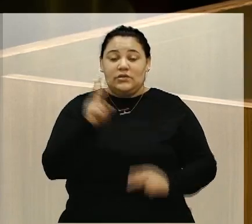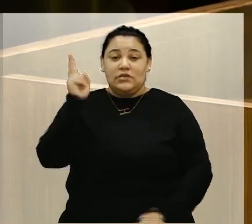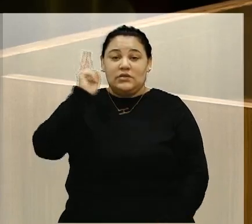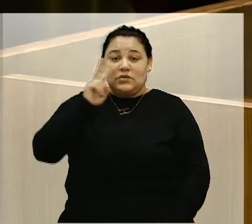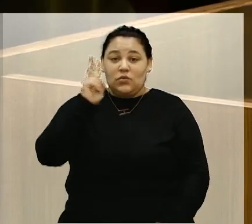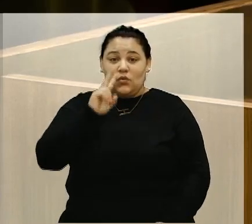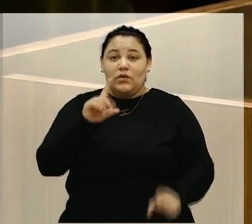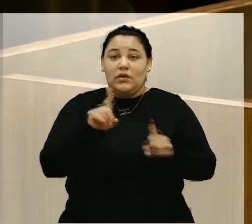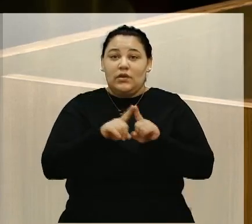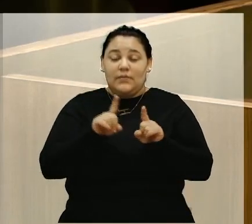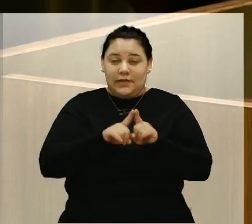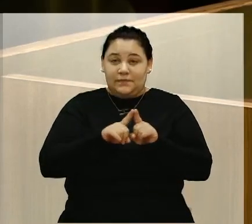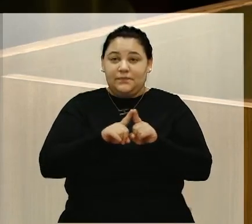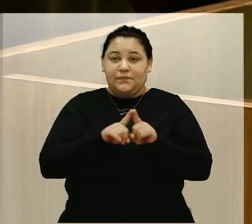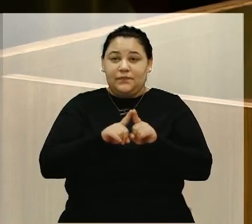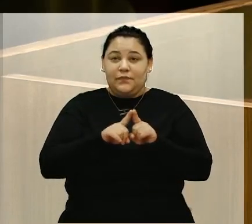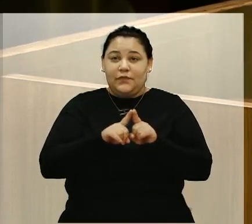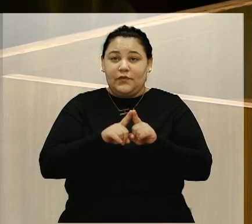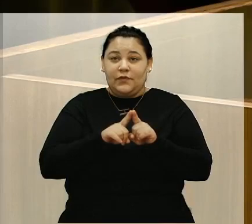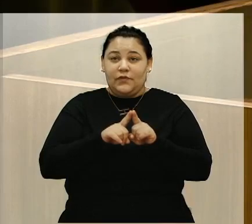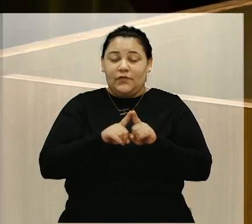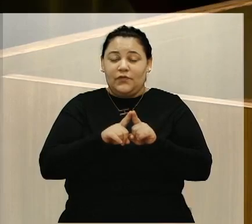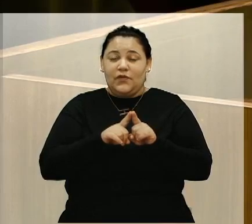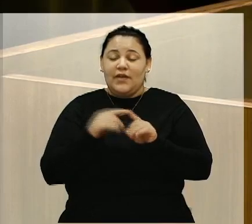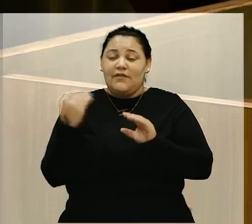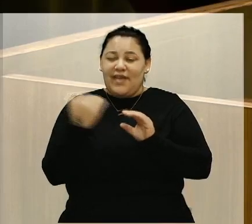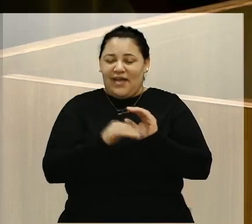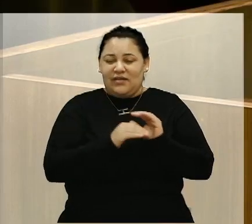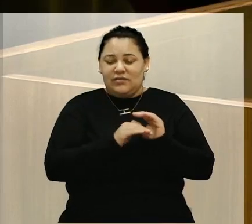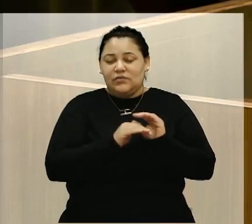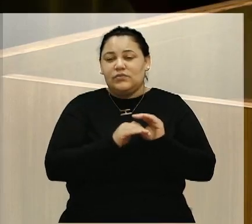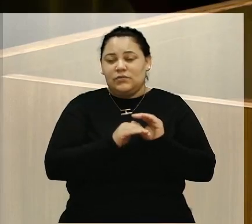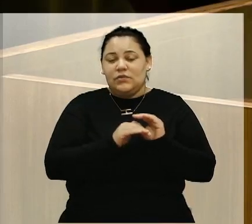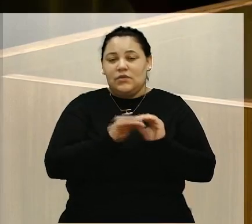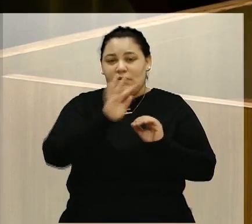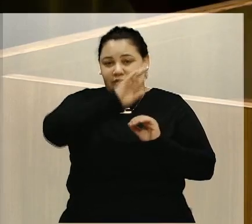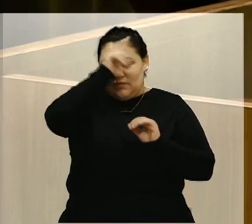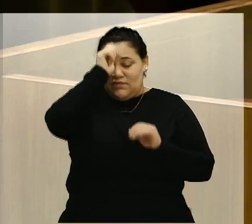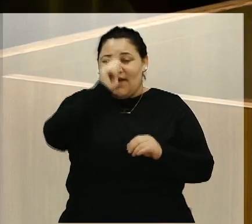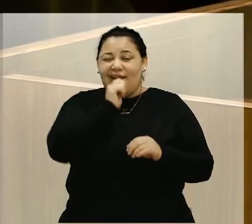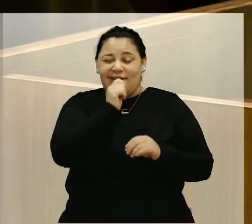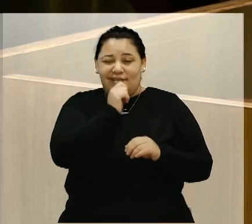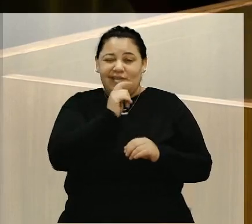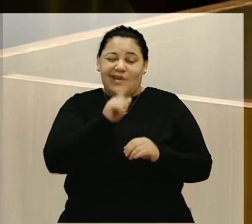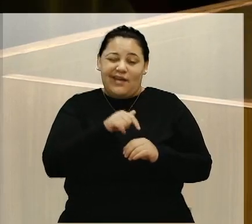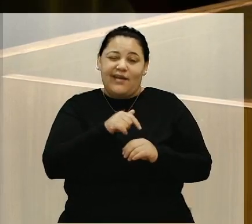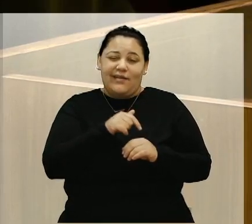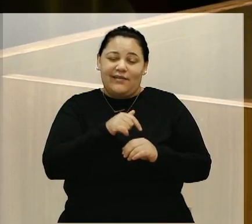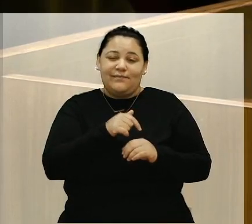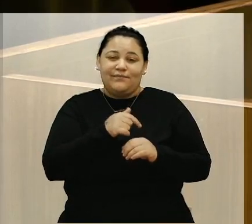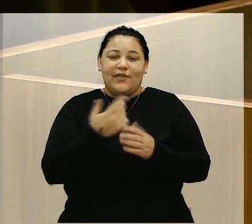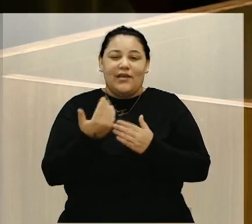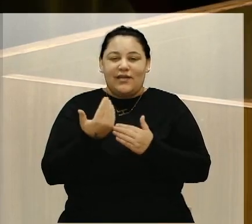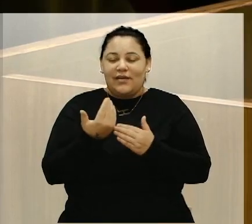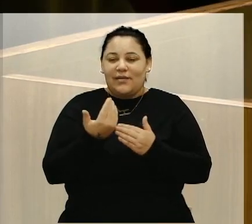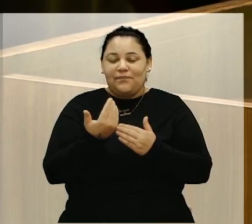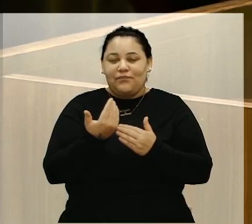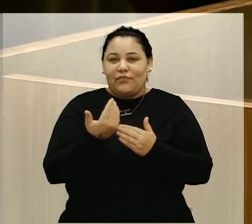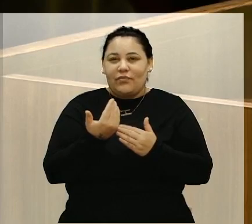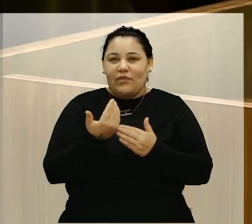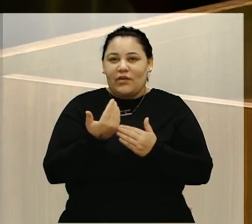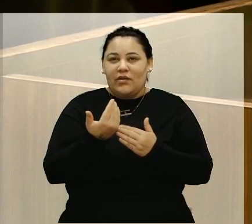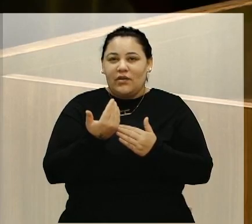acho que no fim, para a Prefeitura, como se daria, então ainda é cedo. Mas eu recebi algumas pessoas